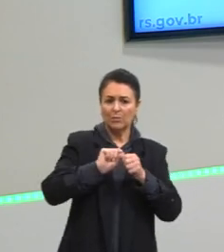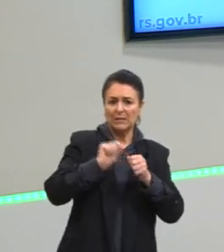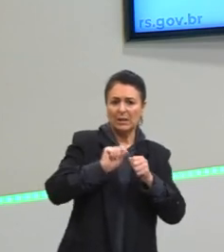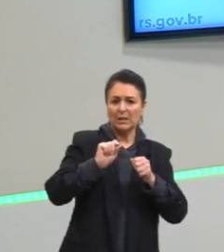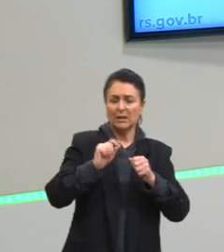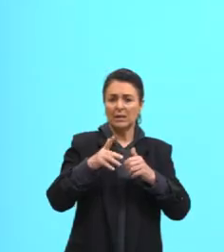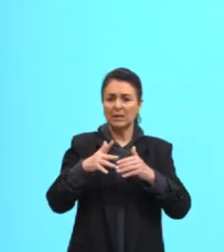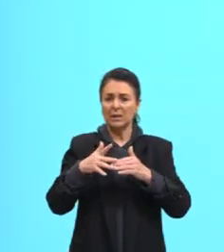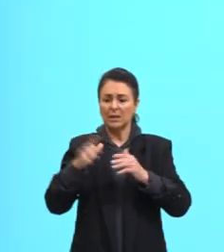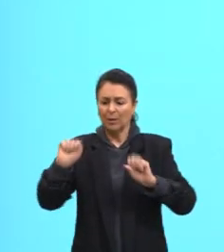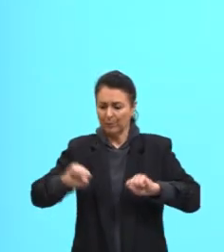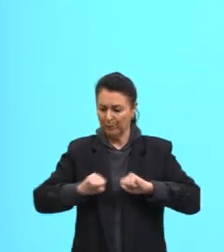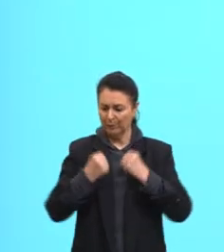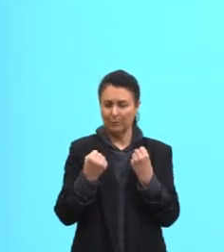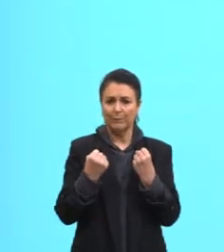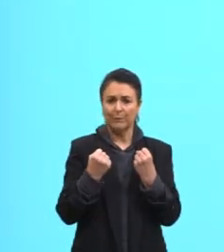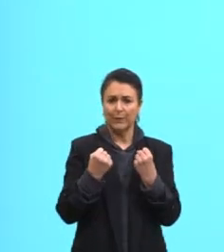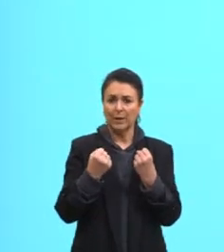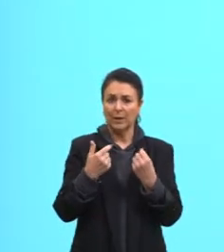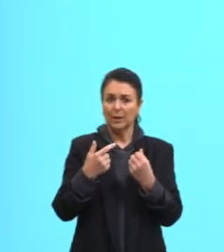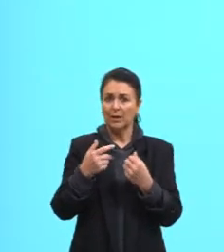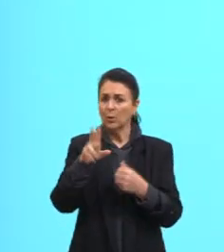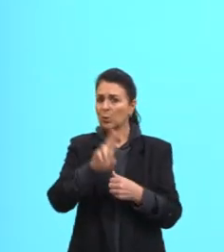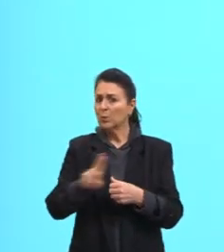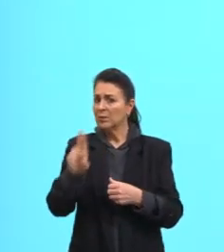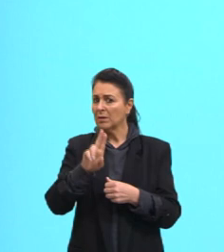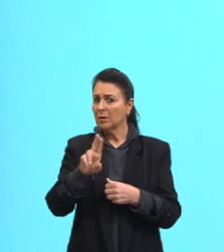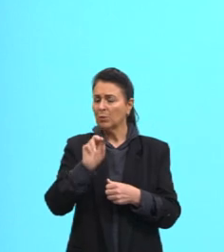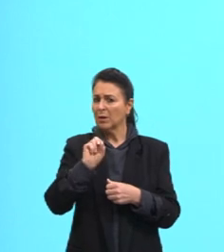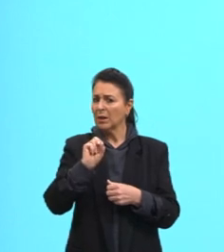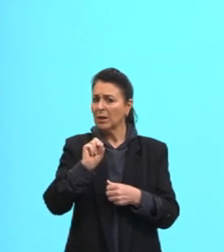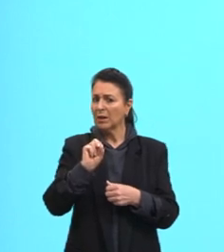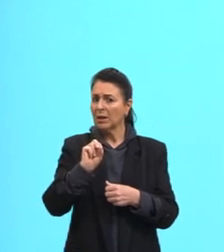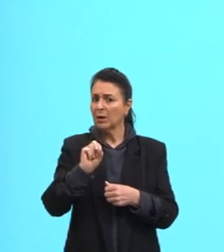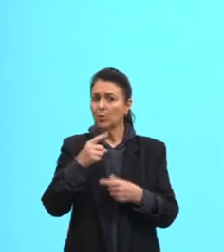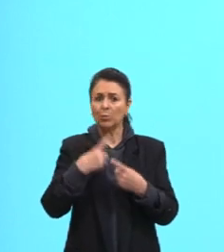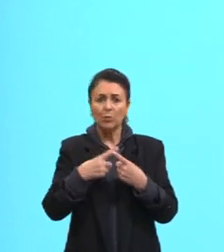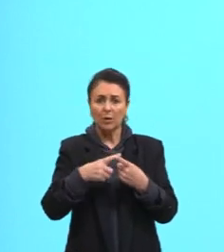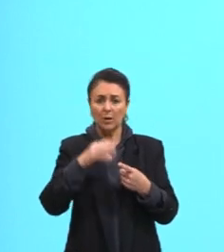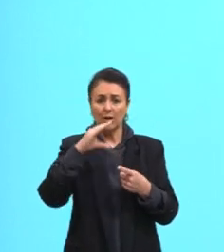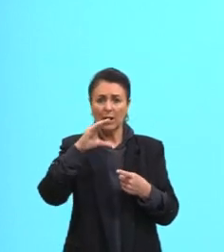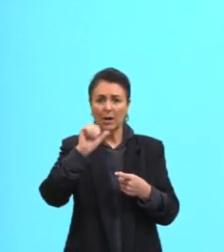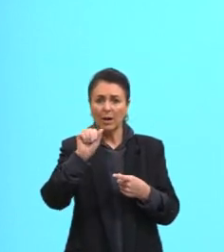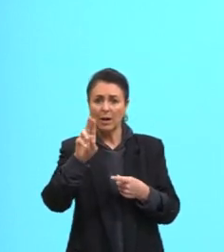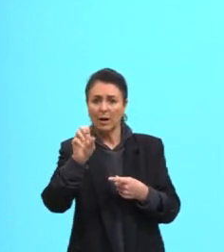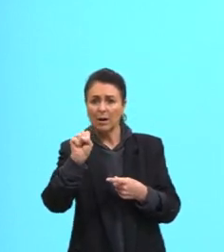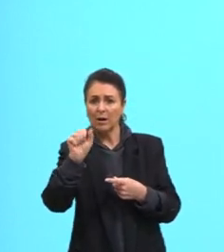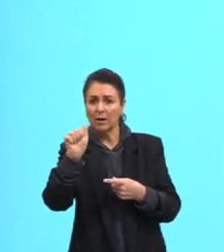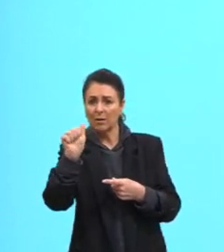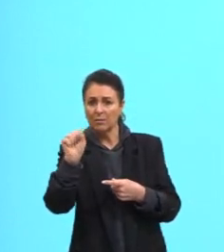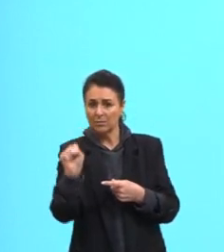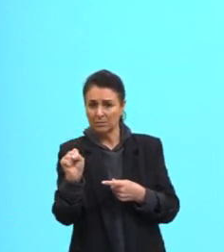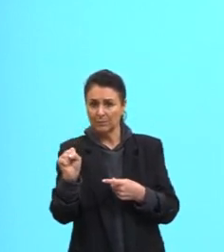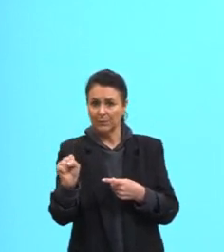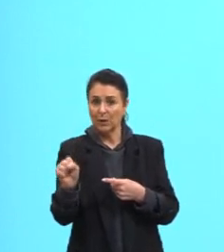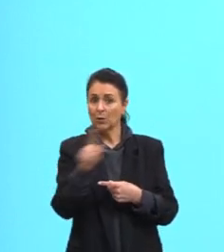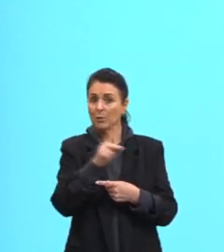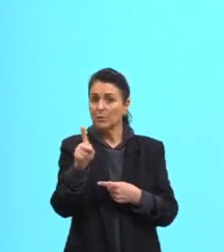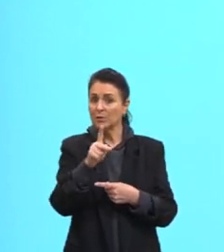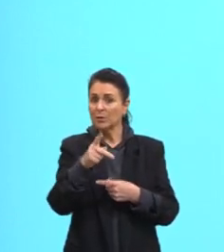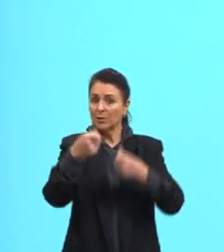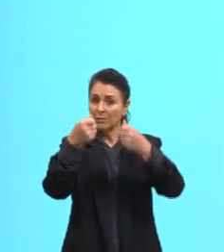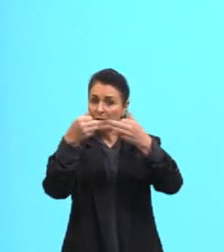através das causas ele vai explicar esse mundo através das causas que nós vamos ver na sequência as quatro causas